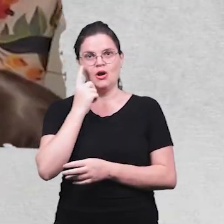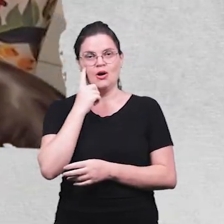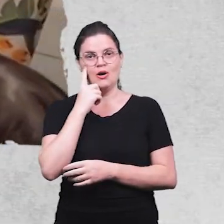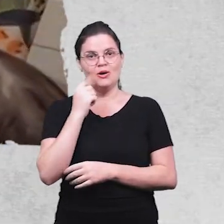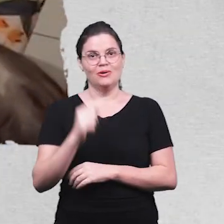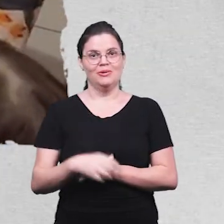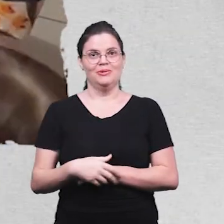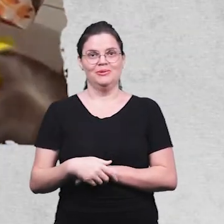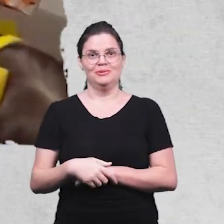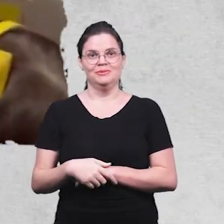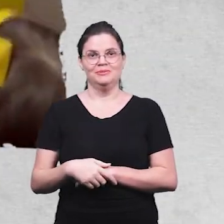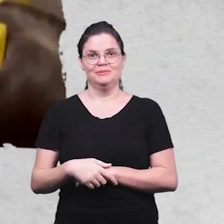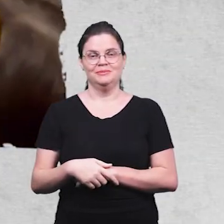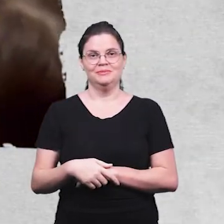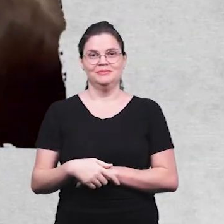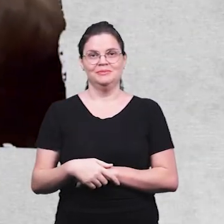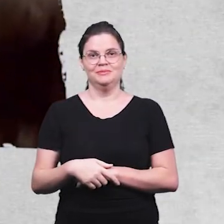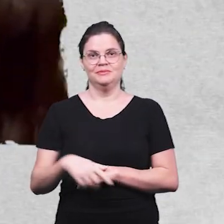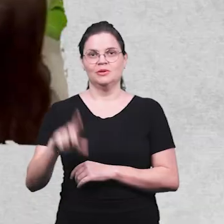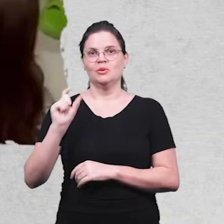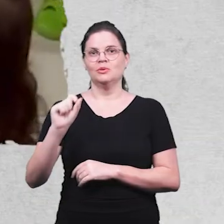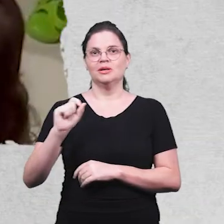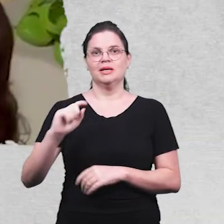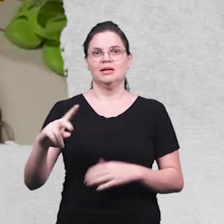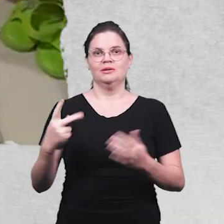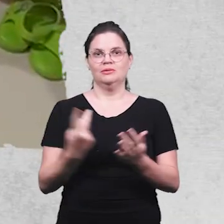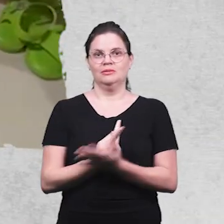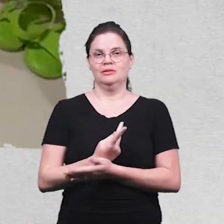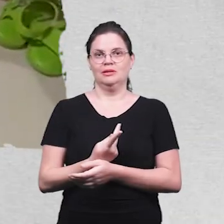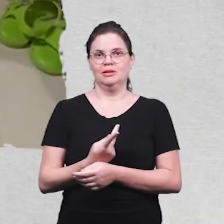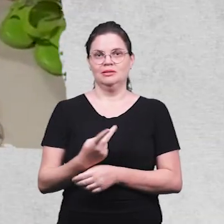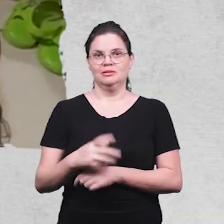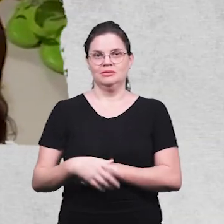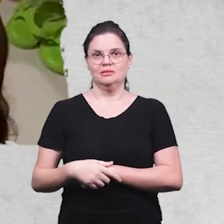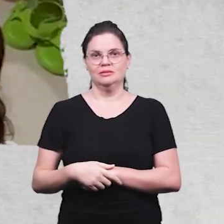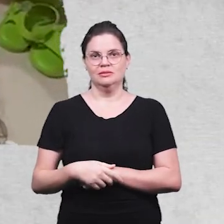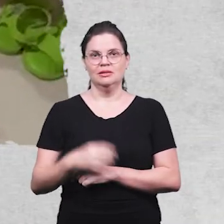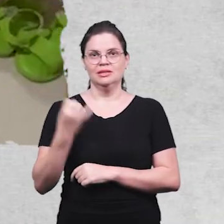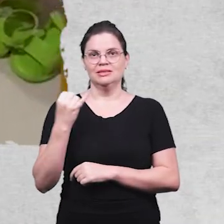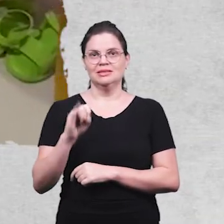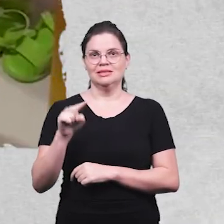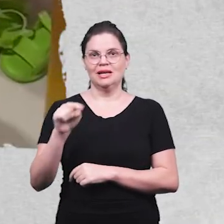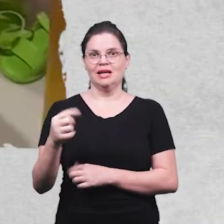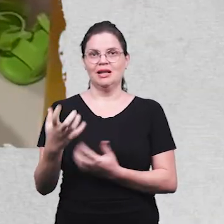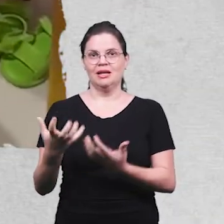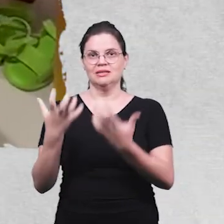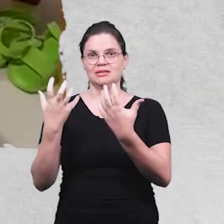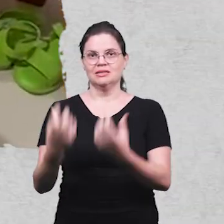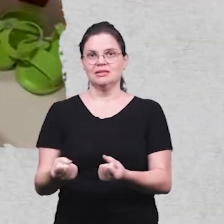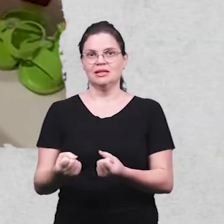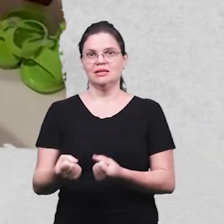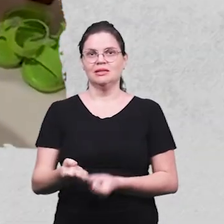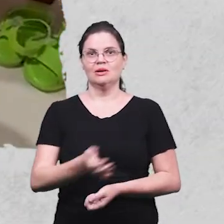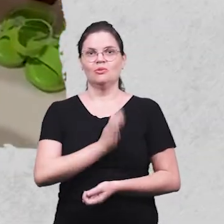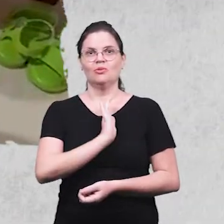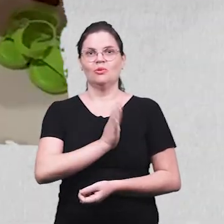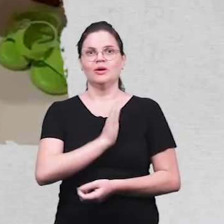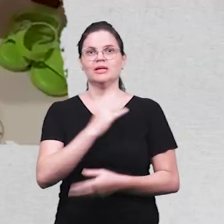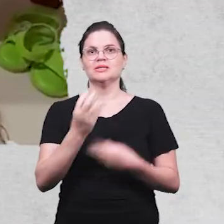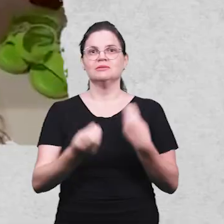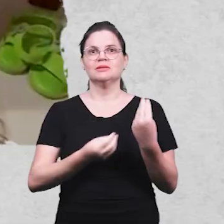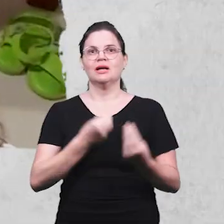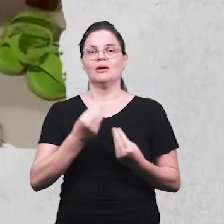não perder. O que vai acontecer quando a pessoa ela encontra o Senhor Jesus? Como que fica o coração